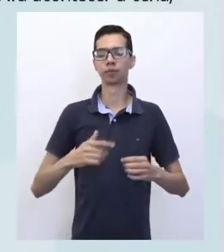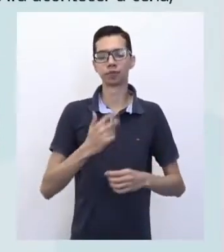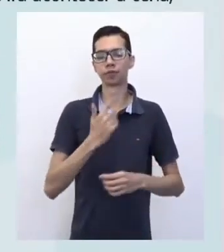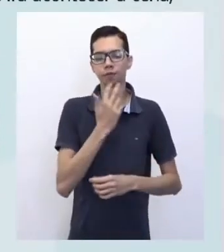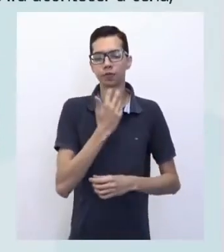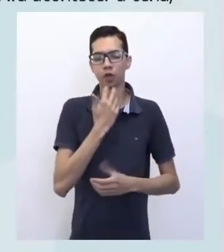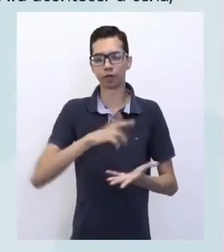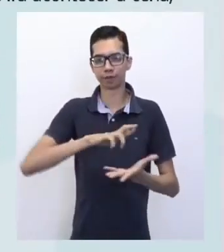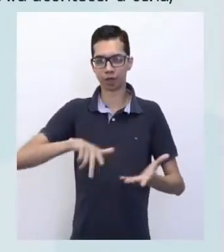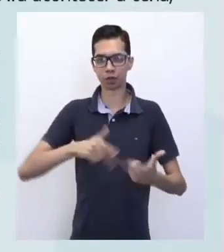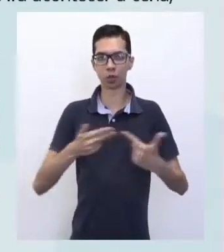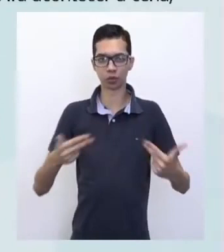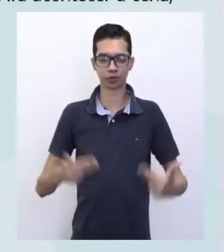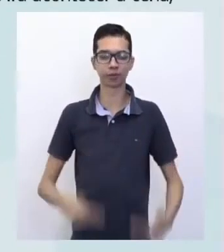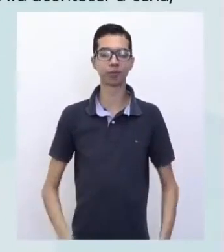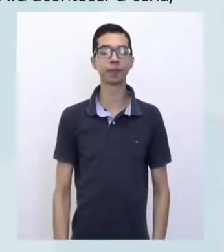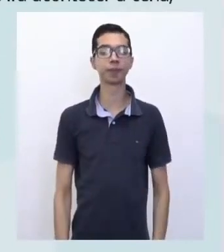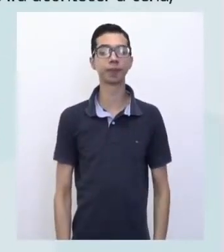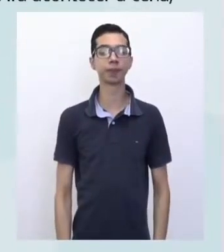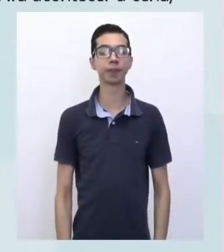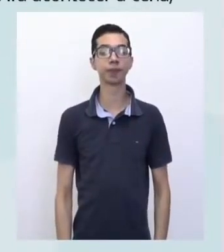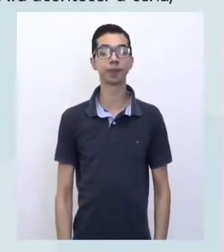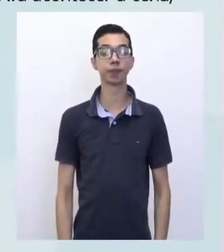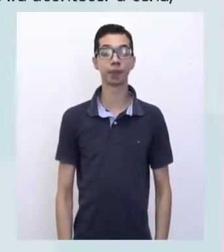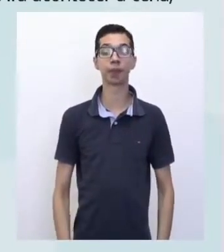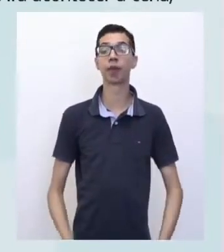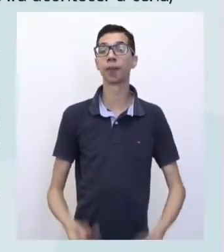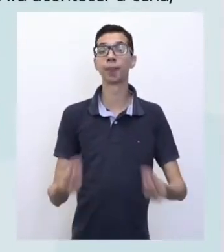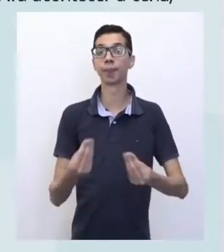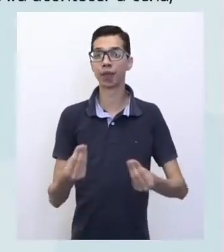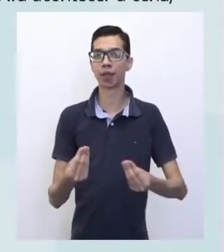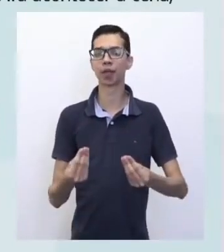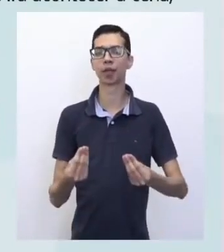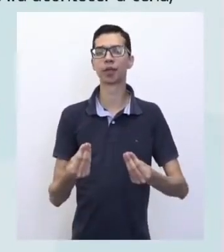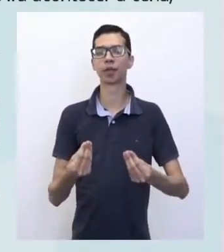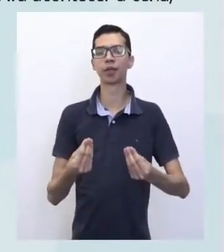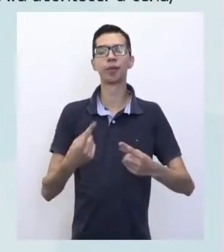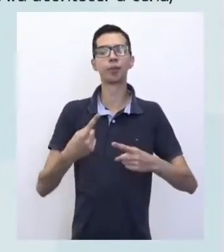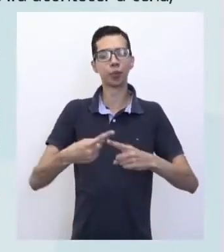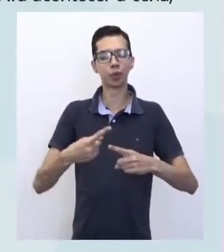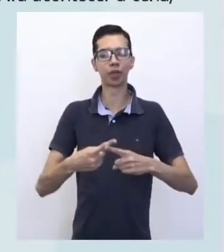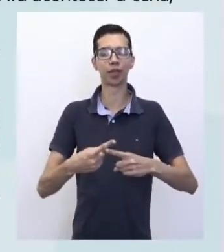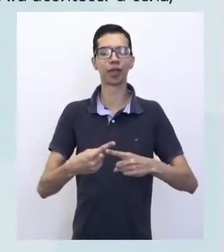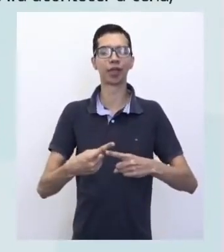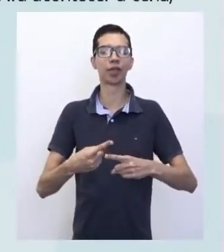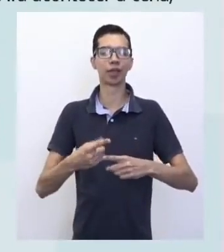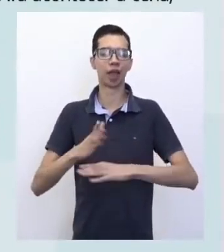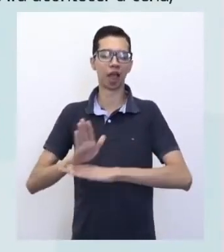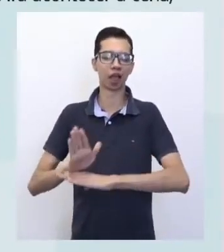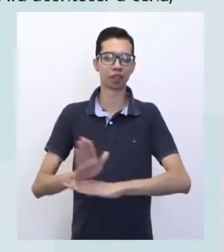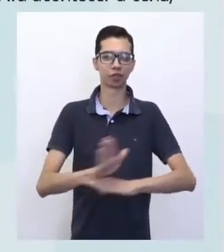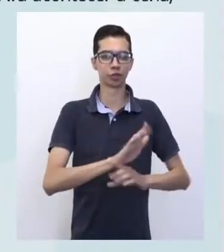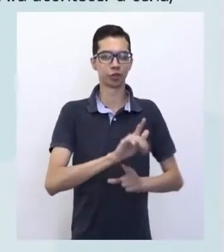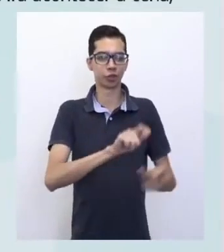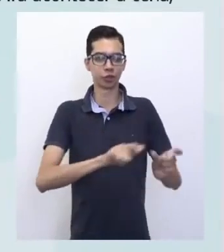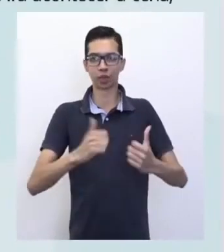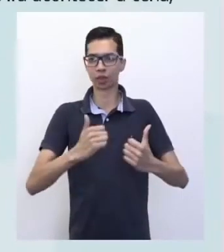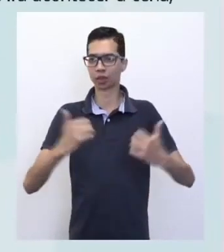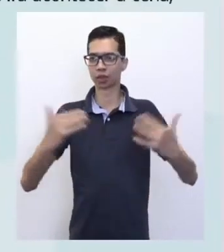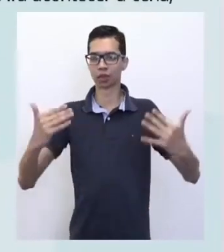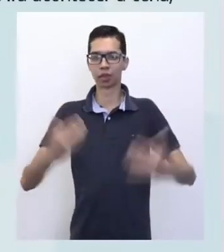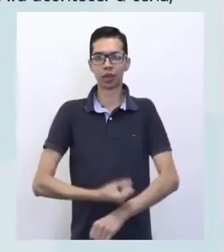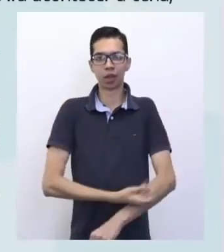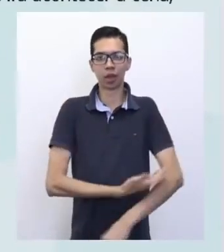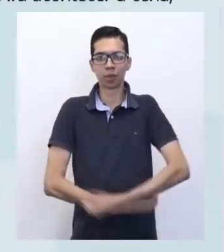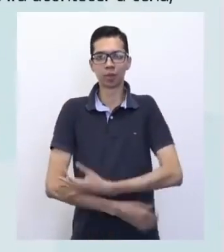sonoras, criados para uma atividade artística e que ajuda a enfatizar as cenas e as emoções dos atores em apresentações. E falamos também